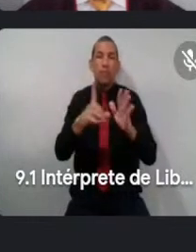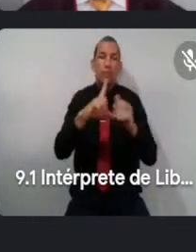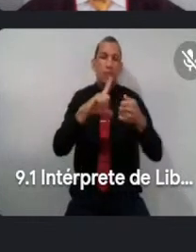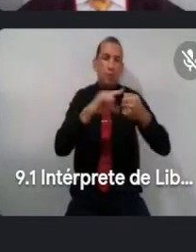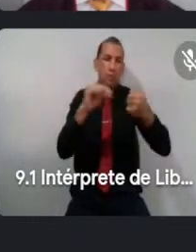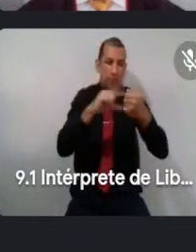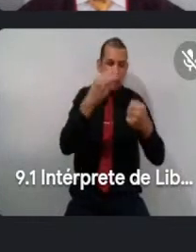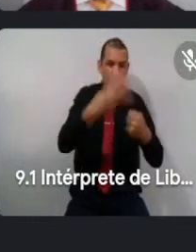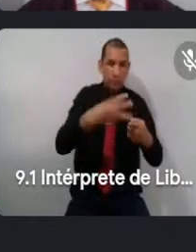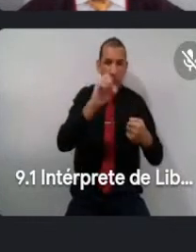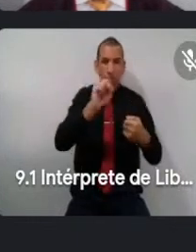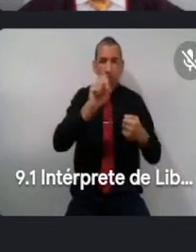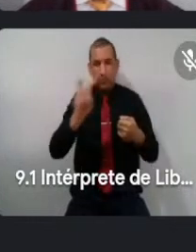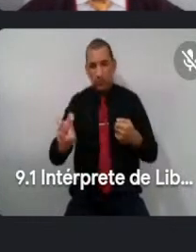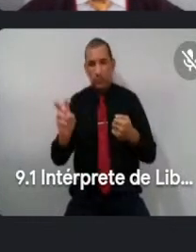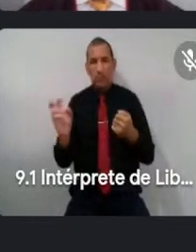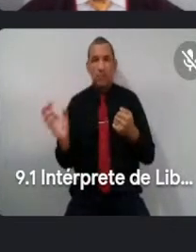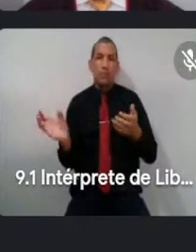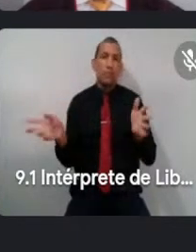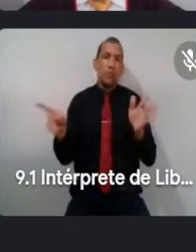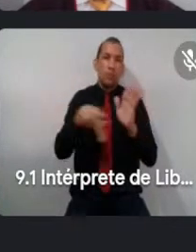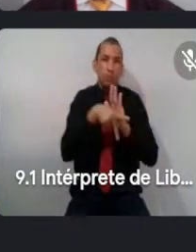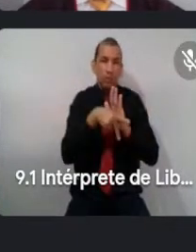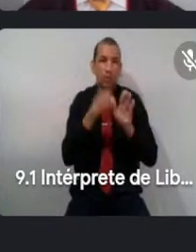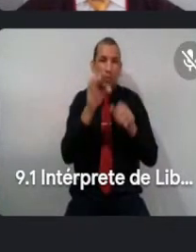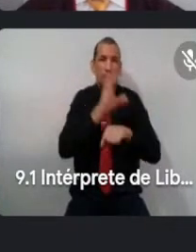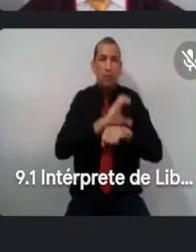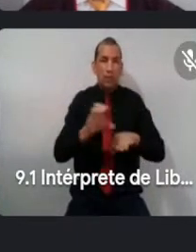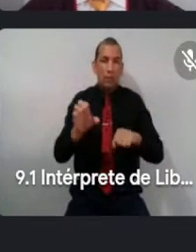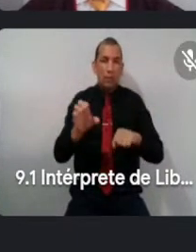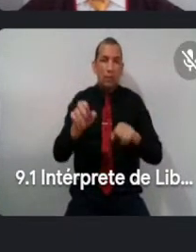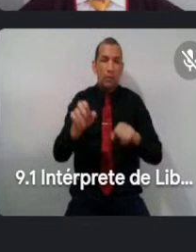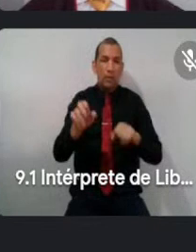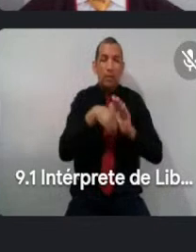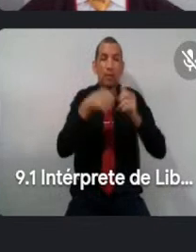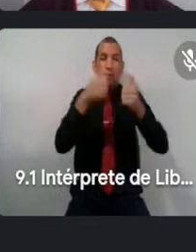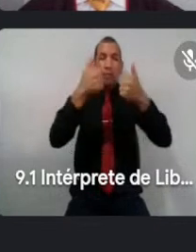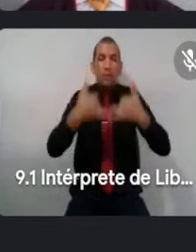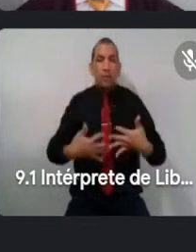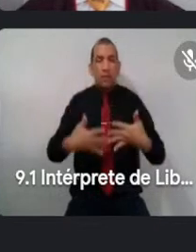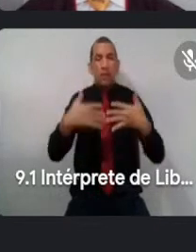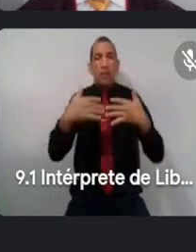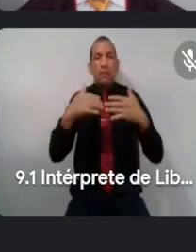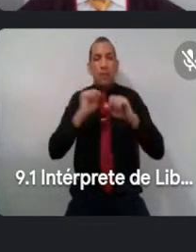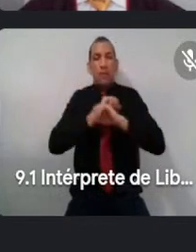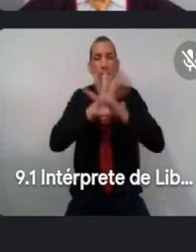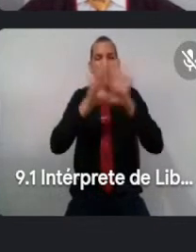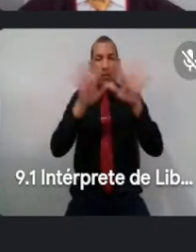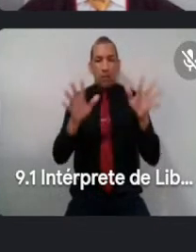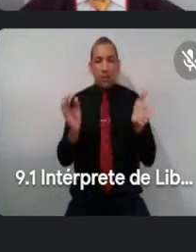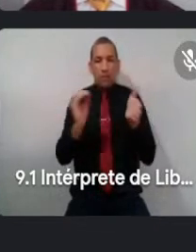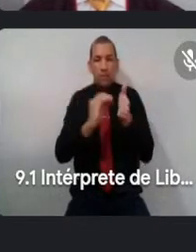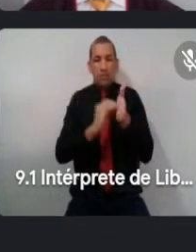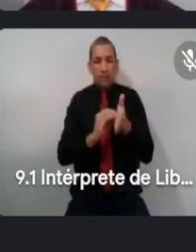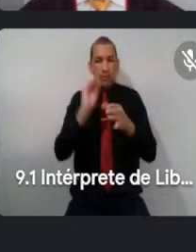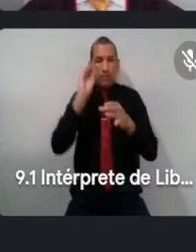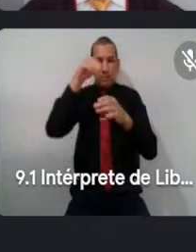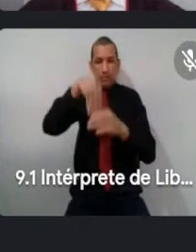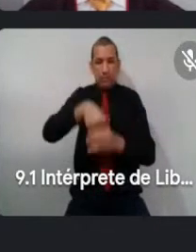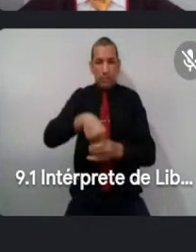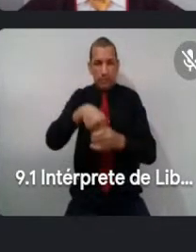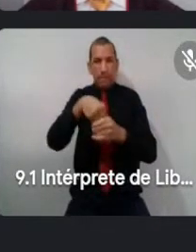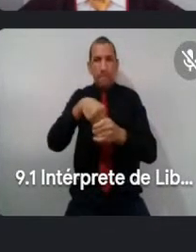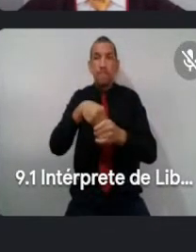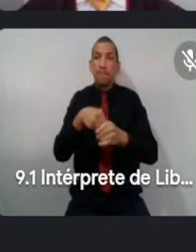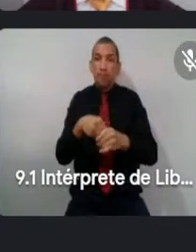artigo 385 do Código Processo Penal ele também é muito claro nesse sentido mas para quiser colocar em votação essa